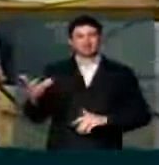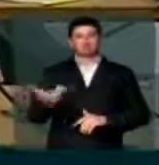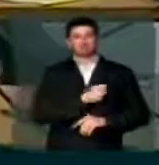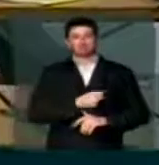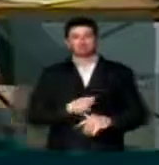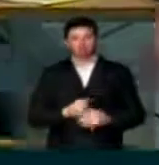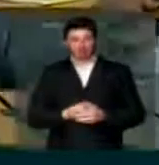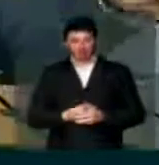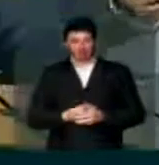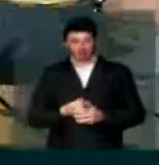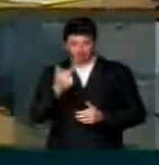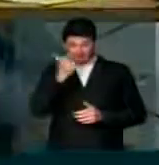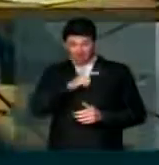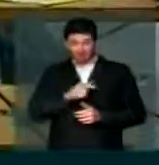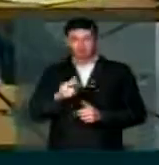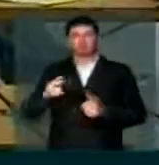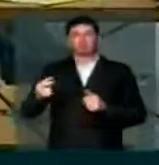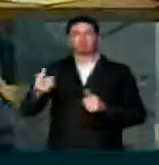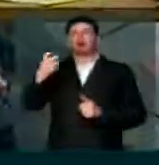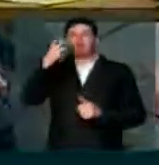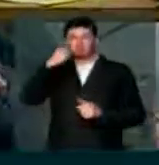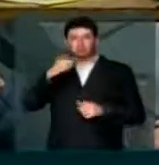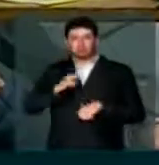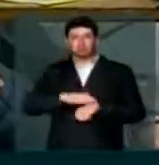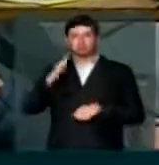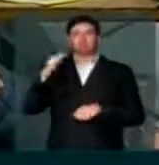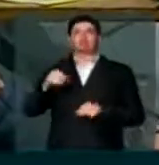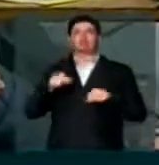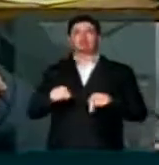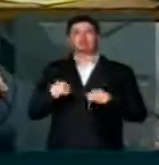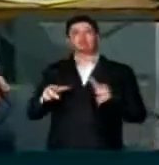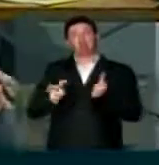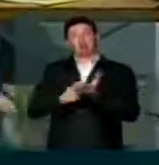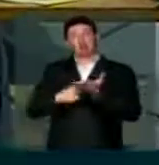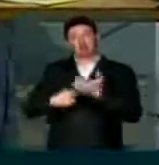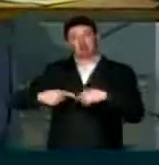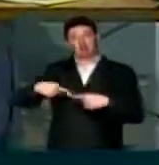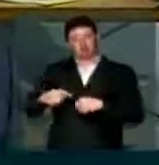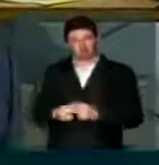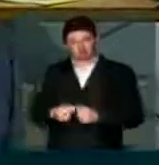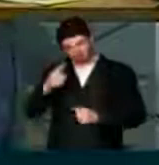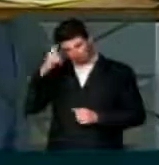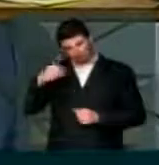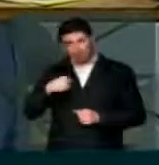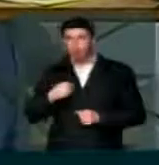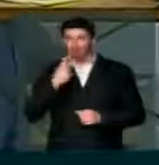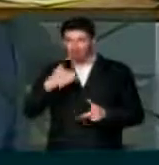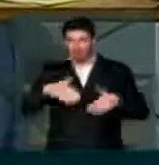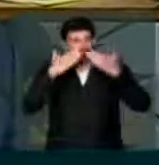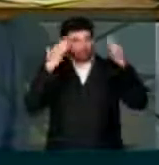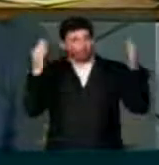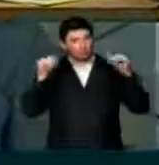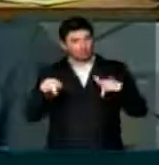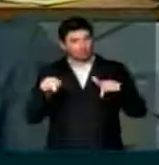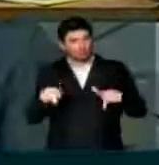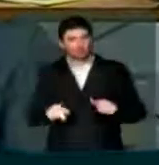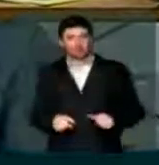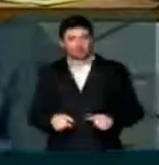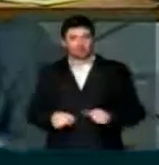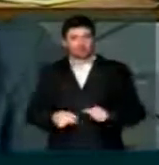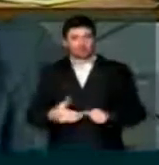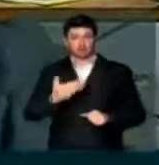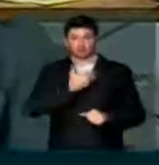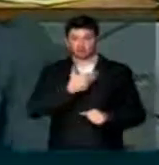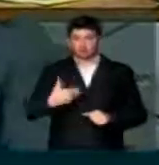desenvolvido e que rendia dividendos ao esquema criminoso. O que eu quero dizer aqui, publicamente, é que